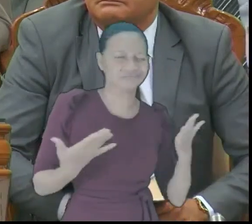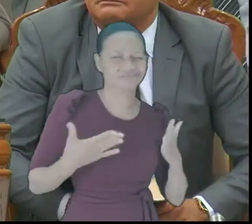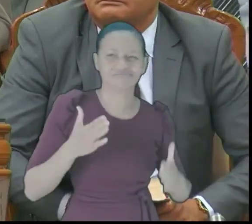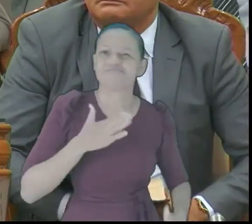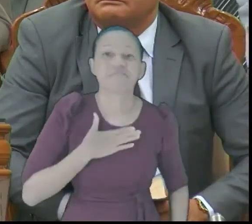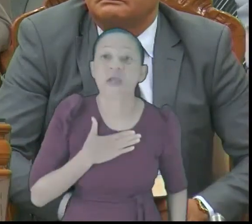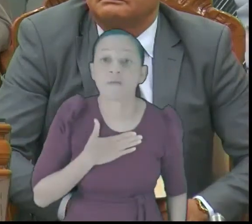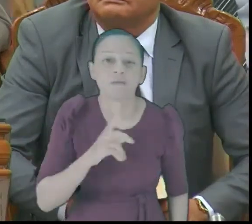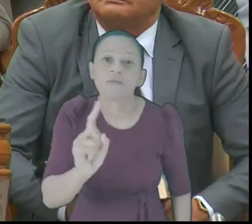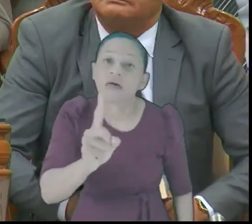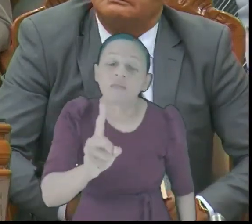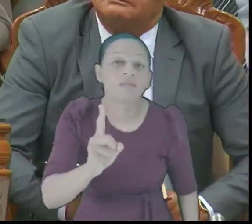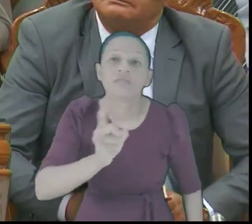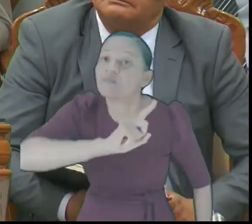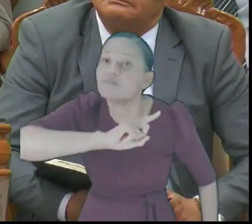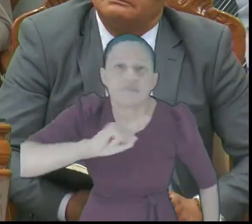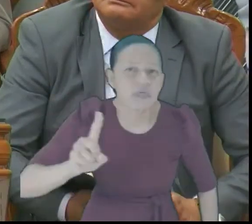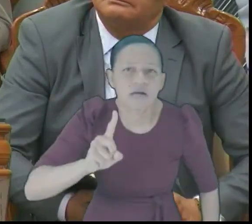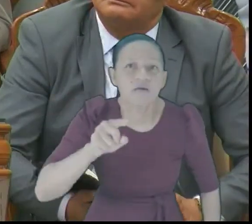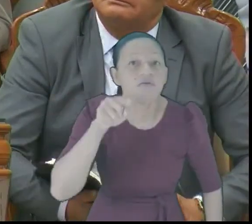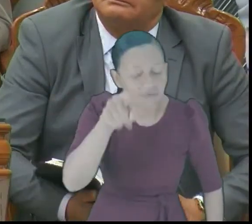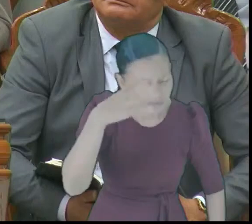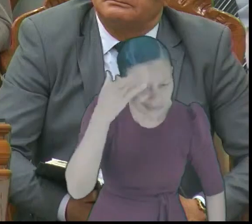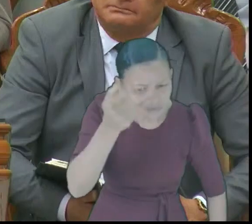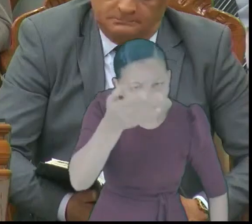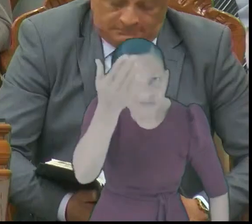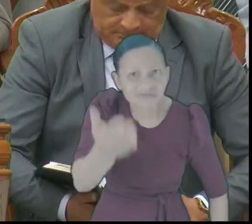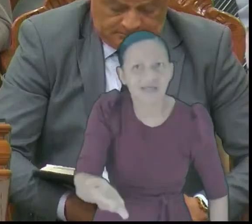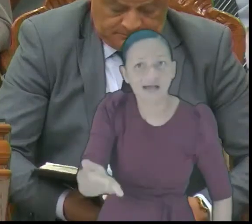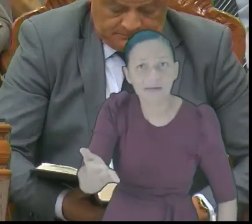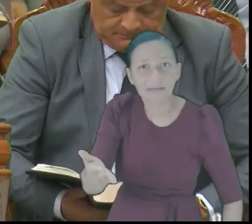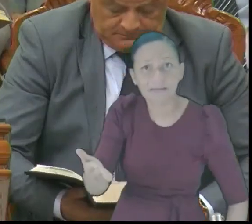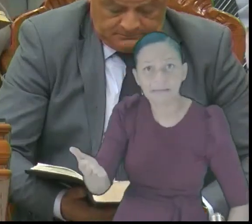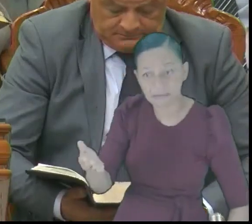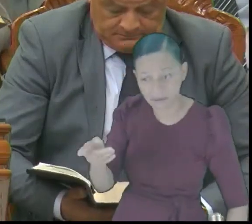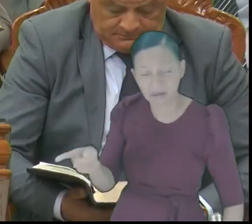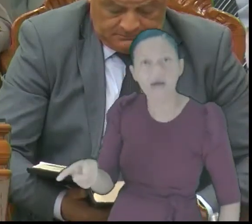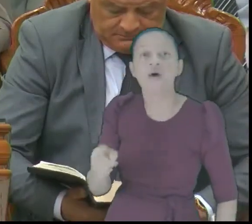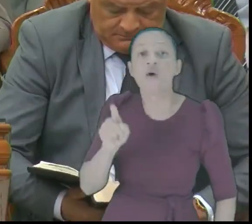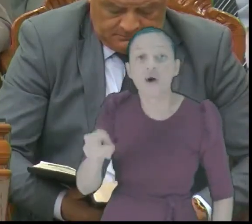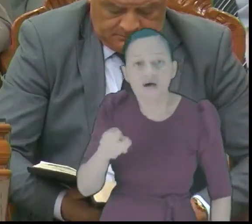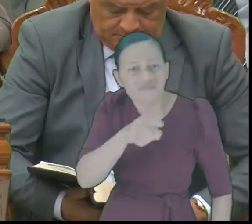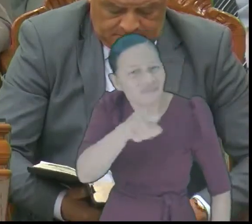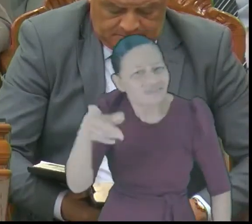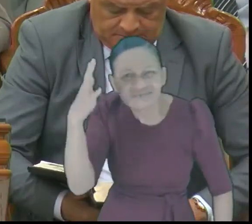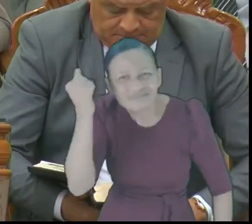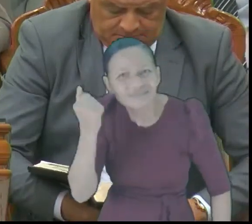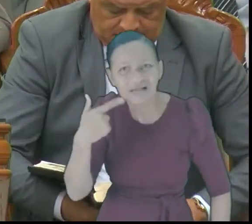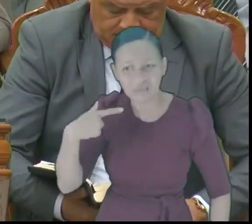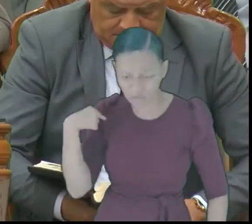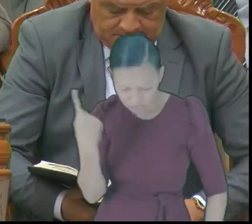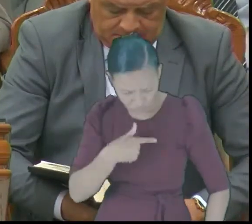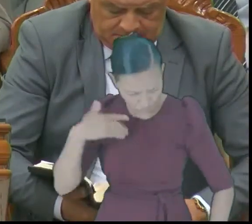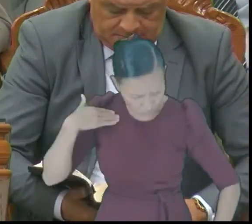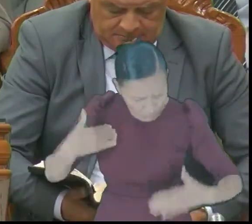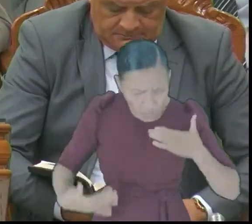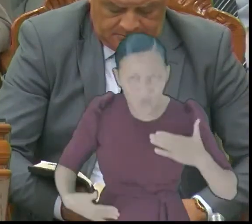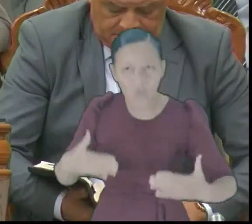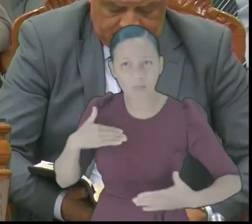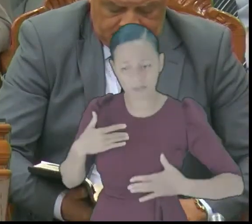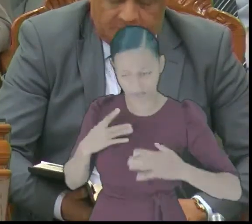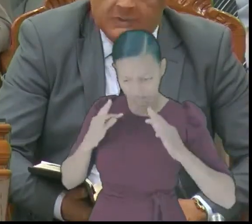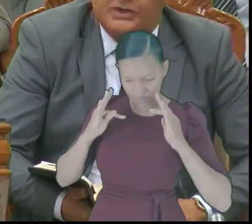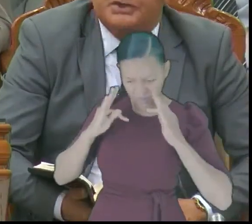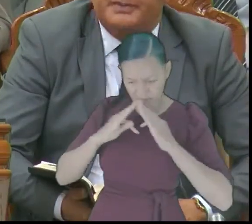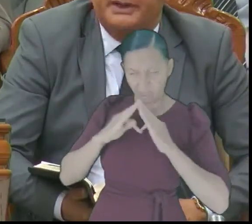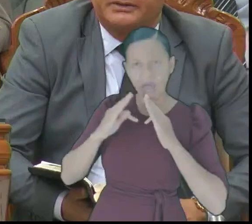meu. Não sabeis, olha aí, não sabeis que o nosso corpo é o templo de